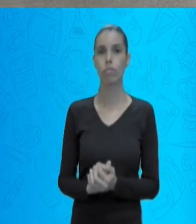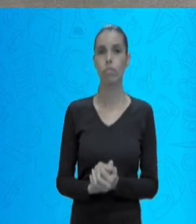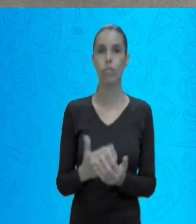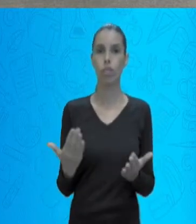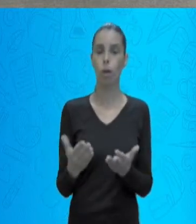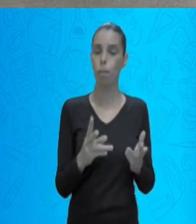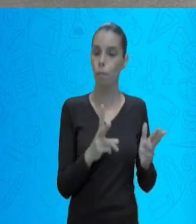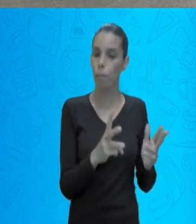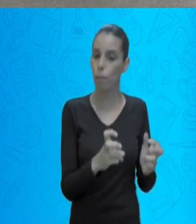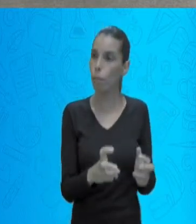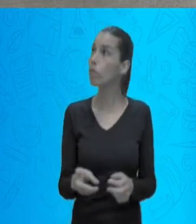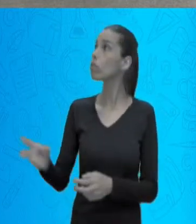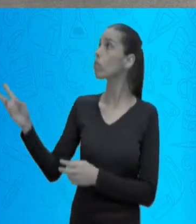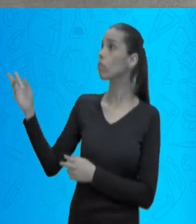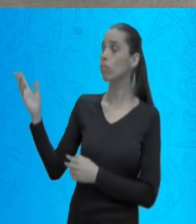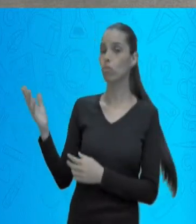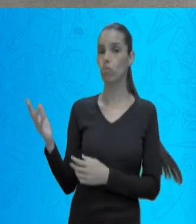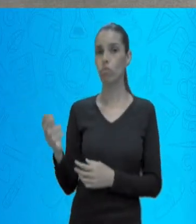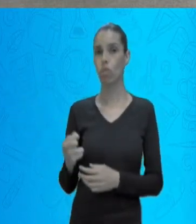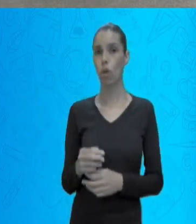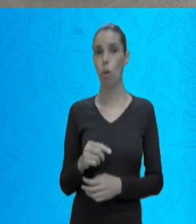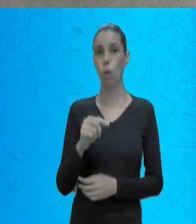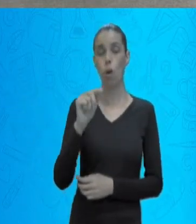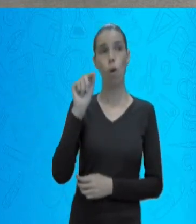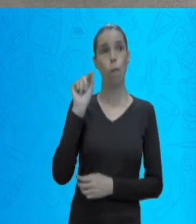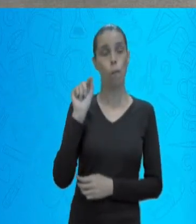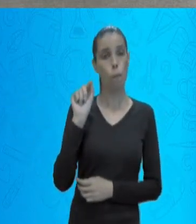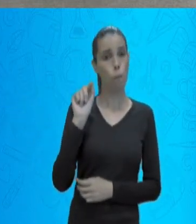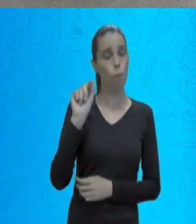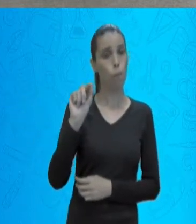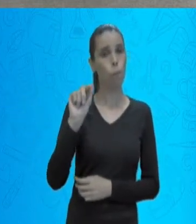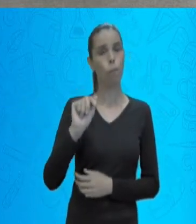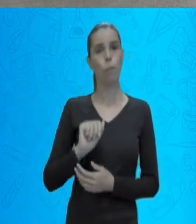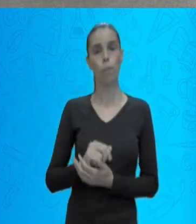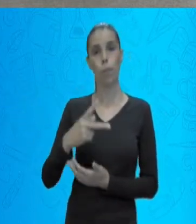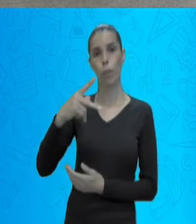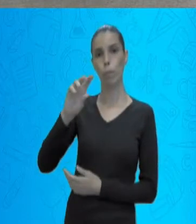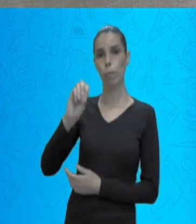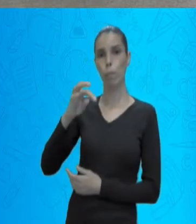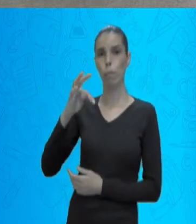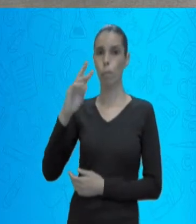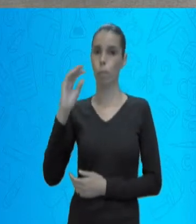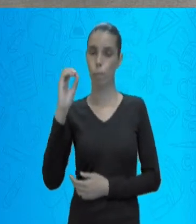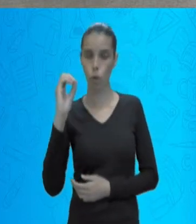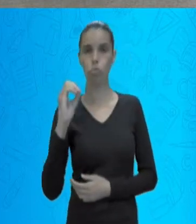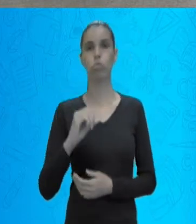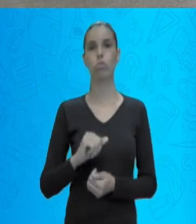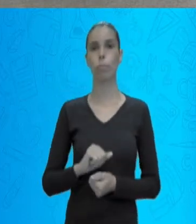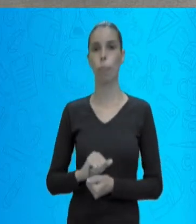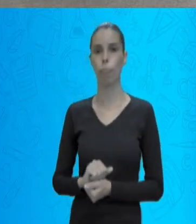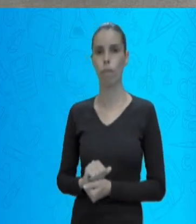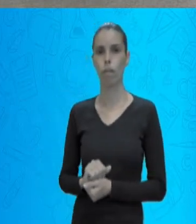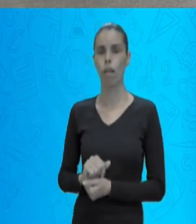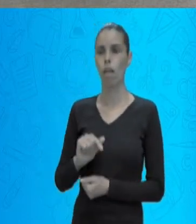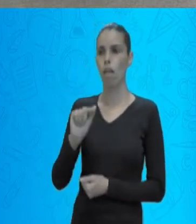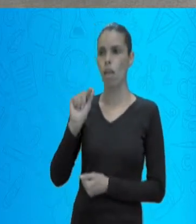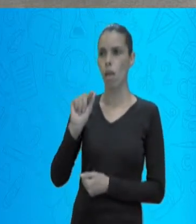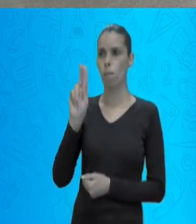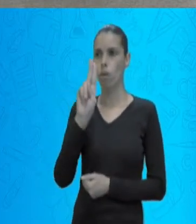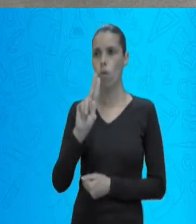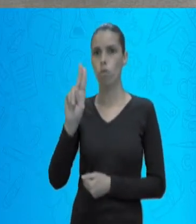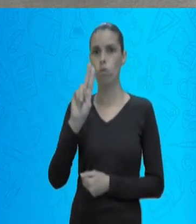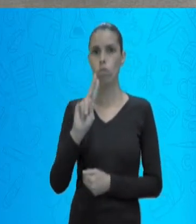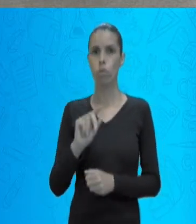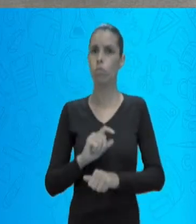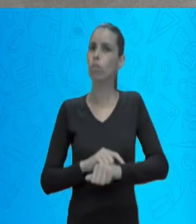conhecido por nós como ponto final. A gente fala ponto, ponto final. As duas coisas a gente vai aparecer no